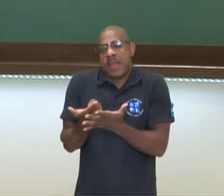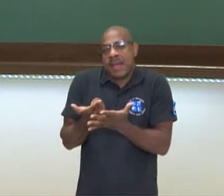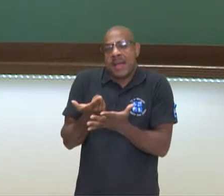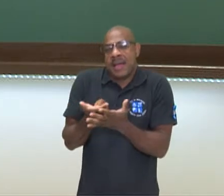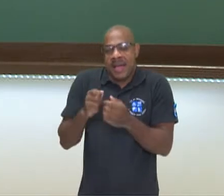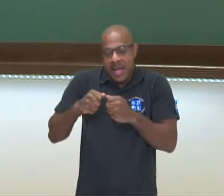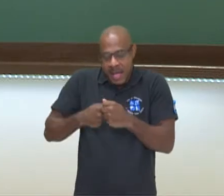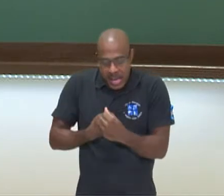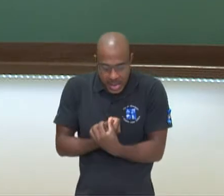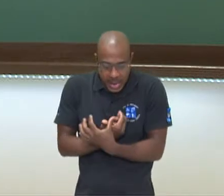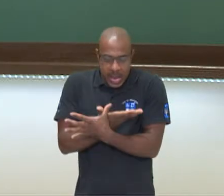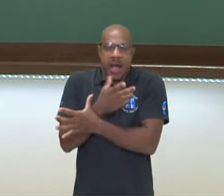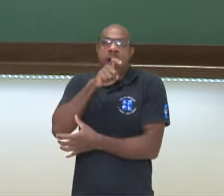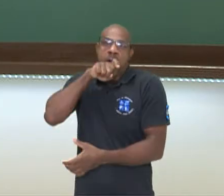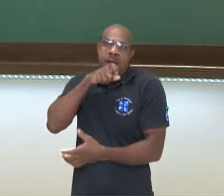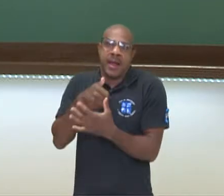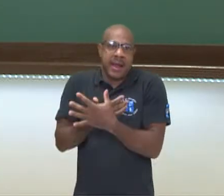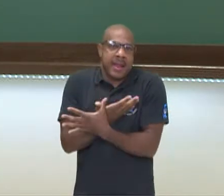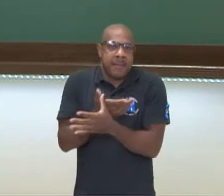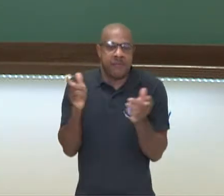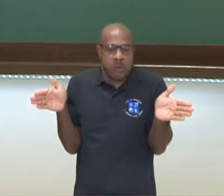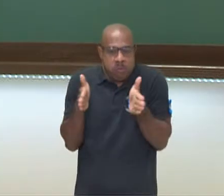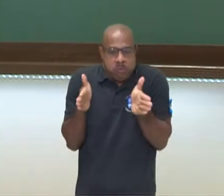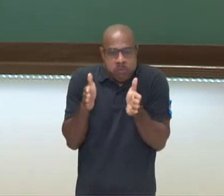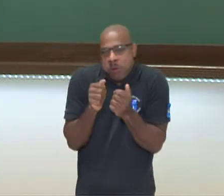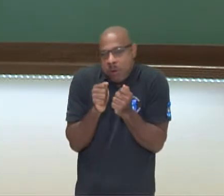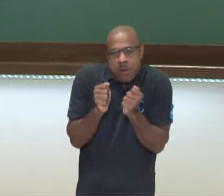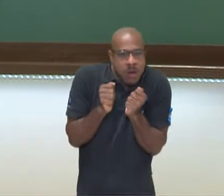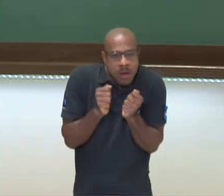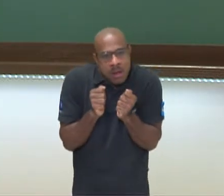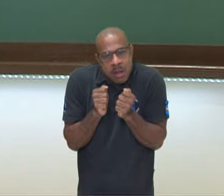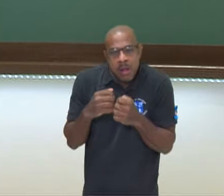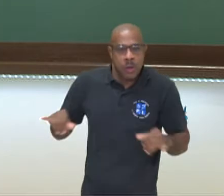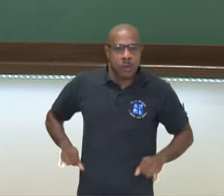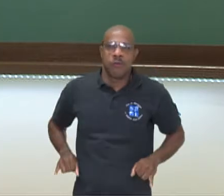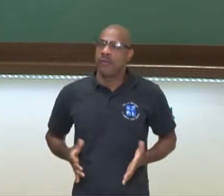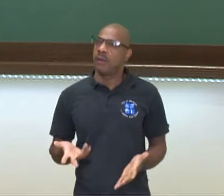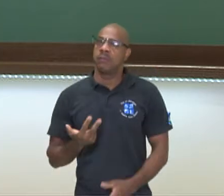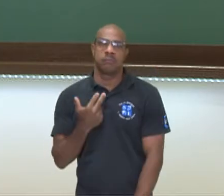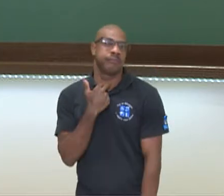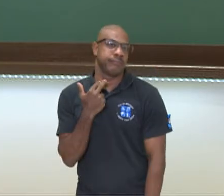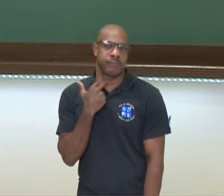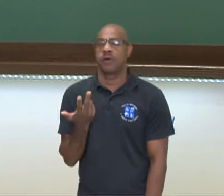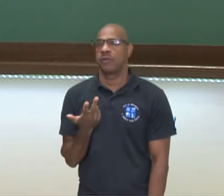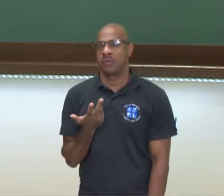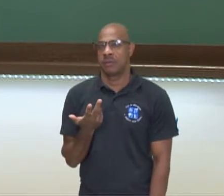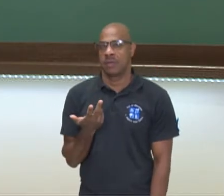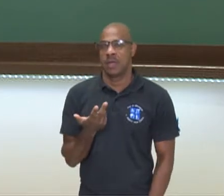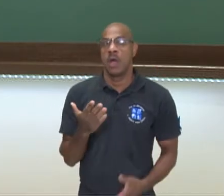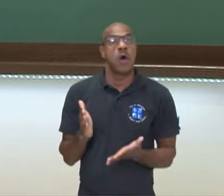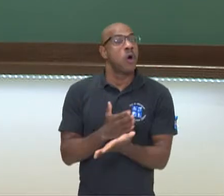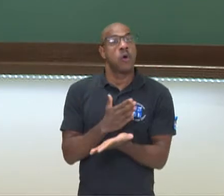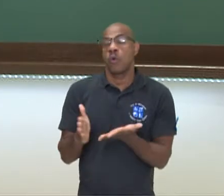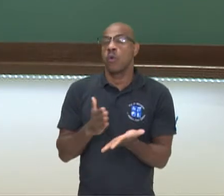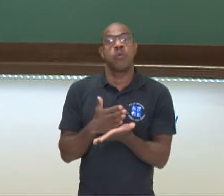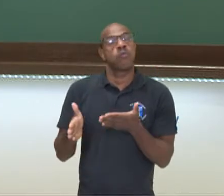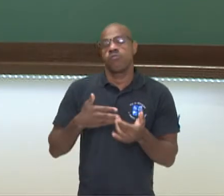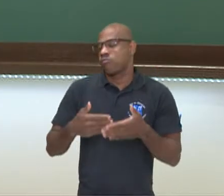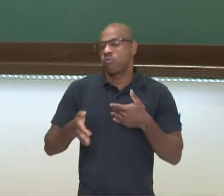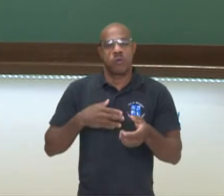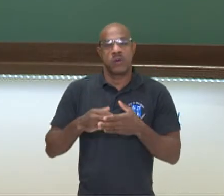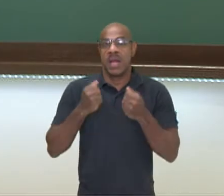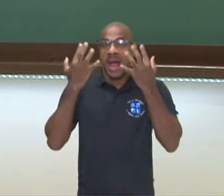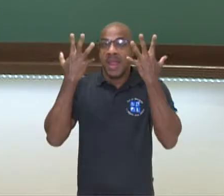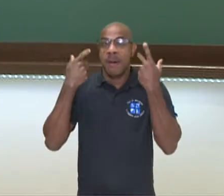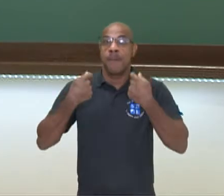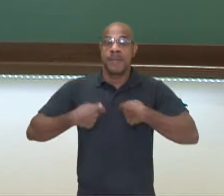presa e apertada, tá bom? Por favor, qualquer animal, gente, precisa de espaço, tá bom? Então nós precisamos